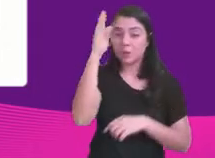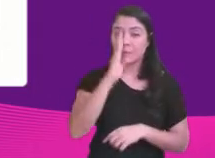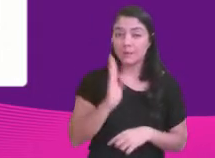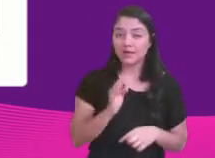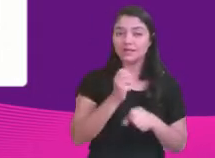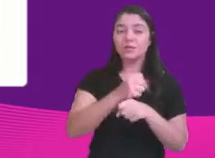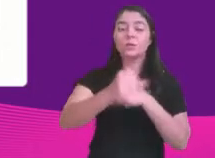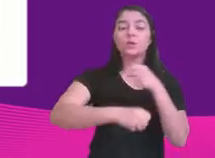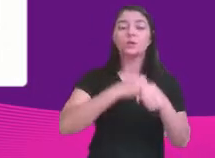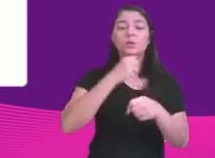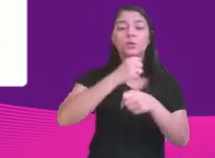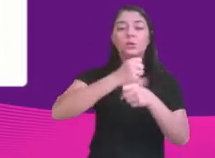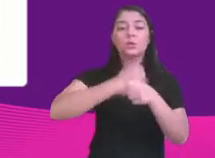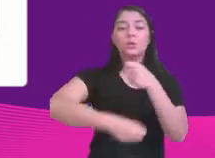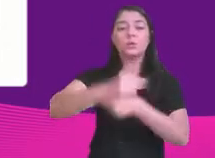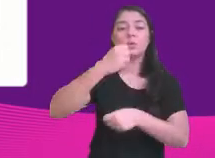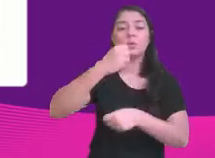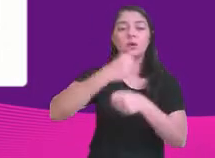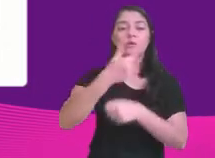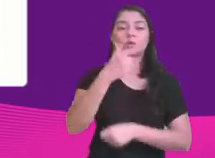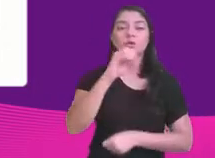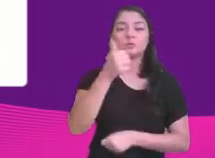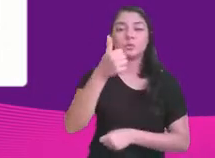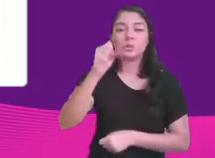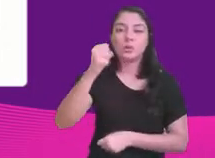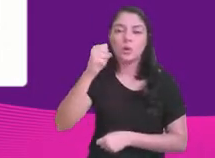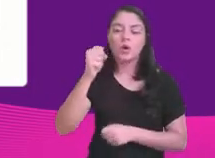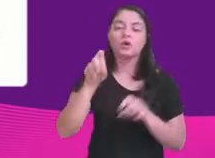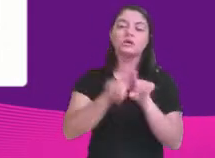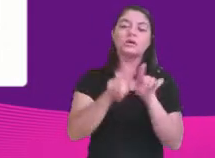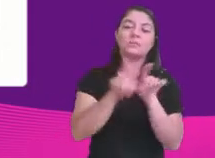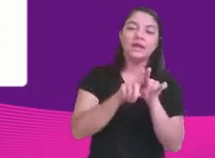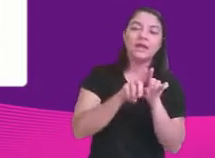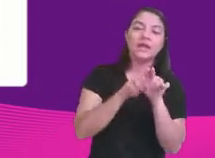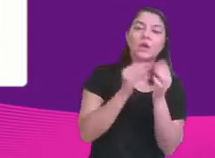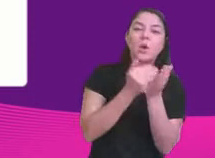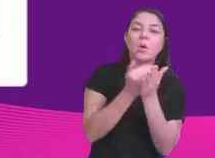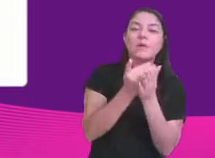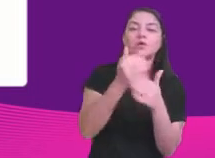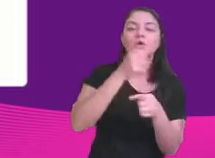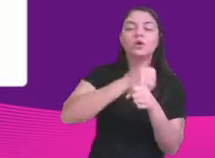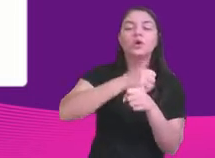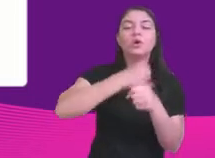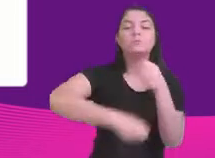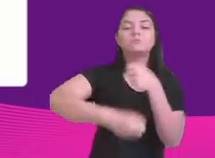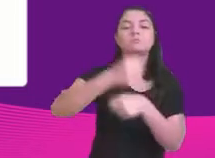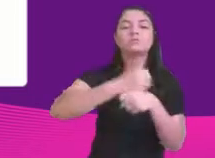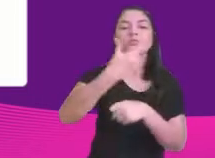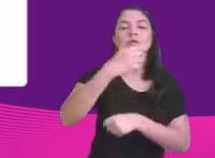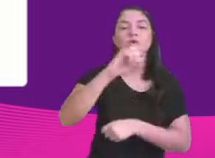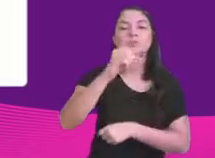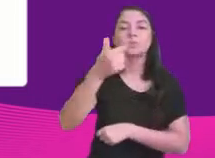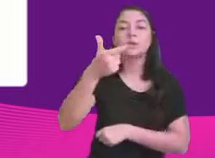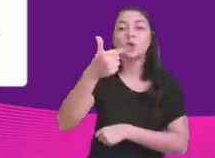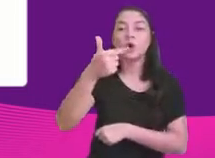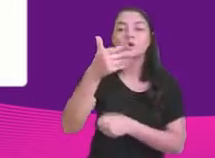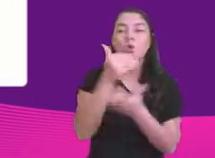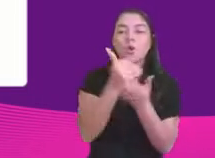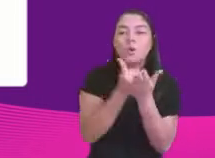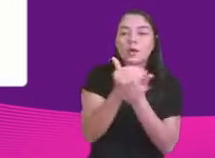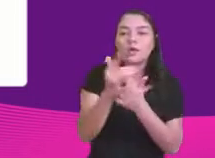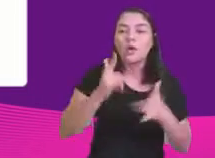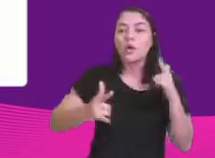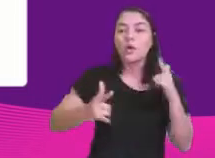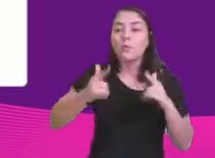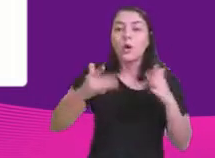2008, até o início de 2012, nós tínhamos 3 máquinas de robô, hoje nós temos mais de